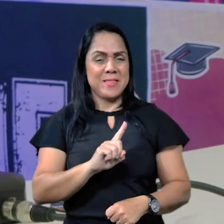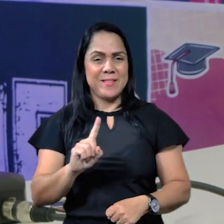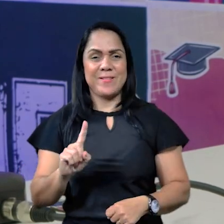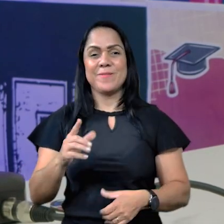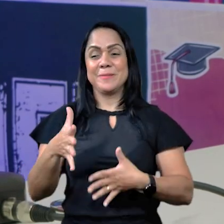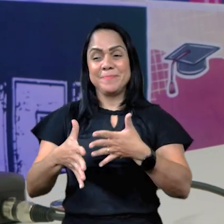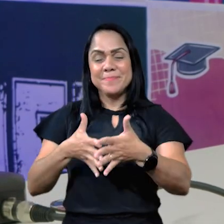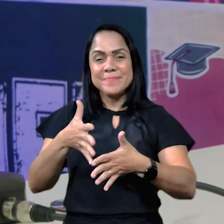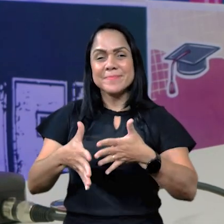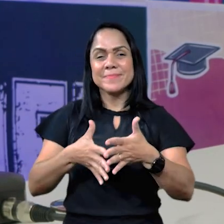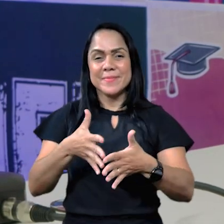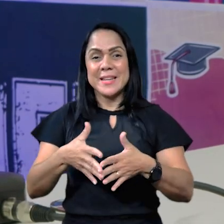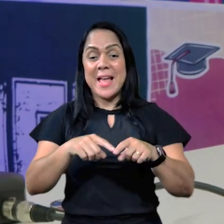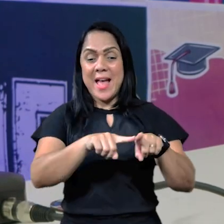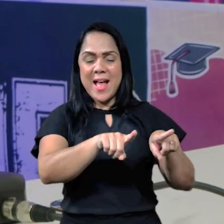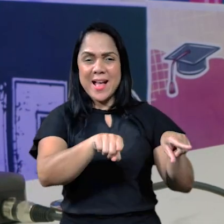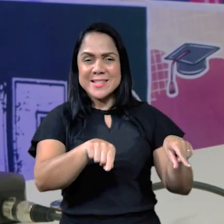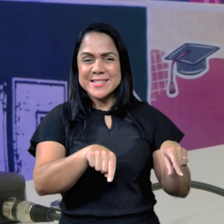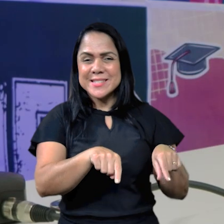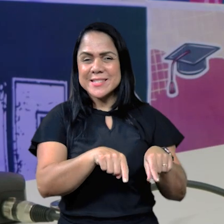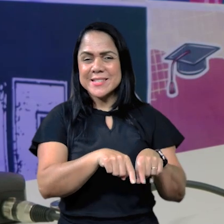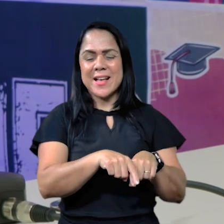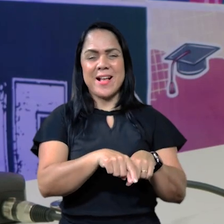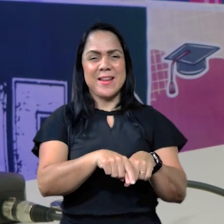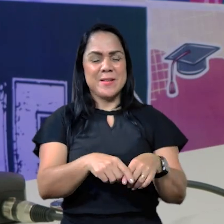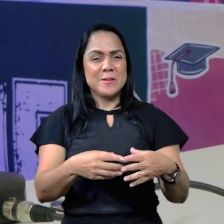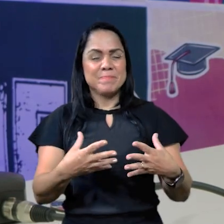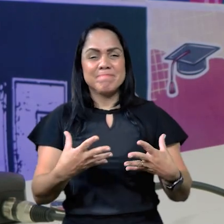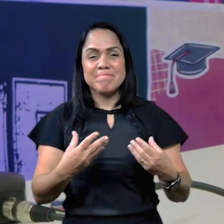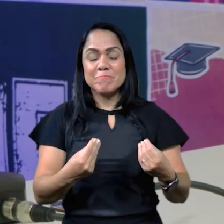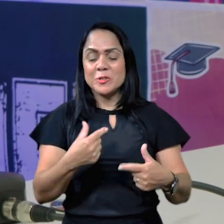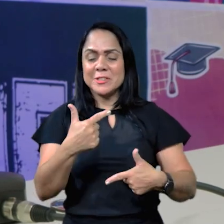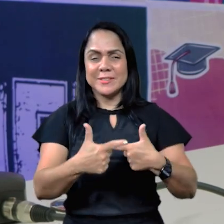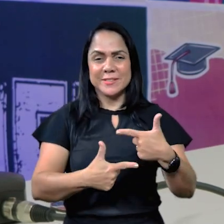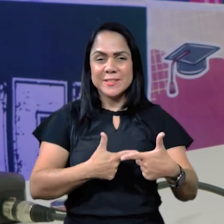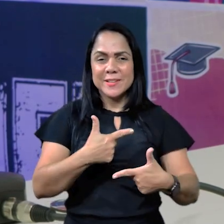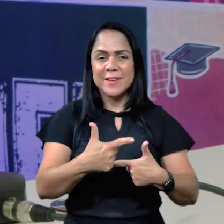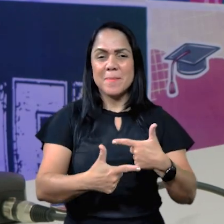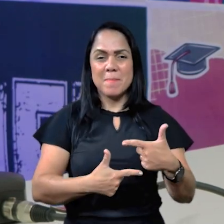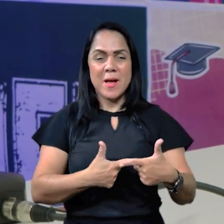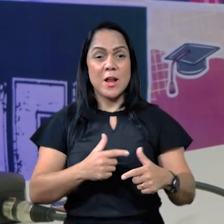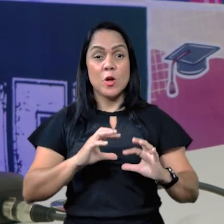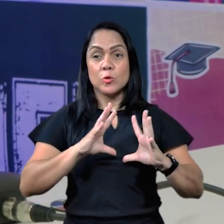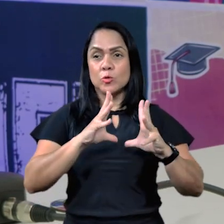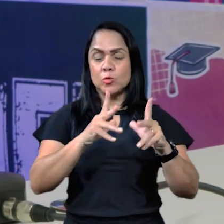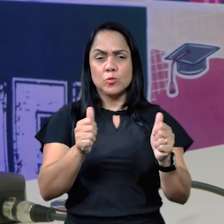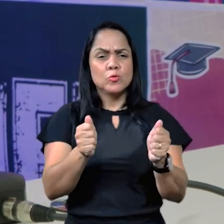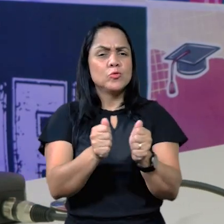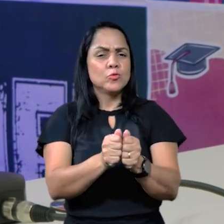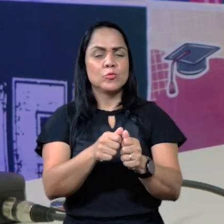que nem Porque, sala de aula é muito punk, porque é, é tudo, todos ao mesmo